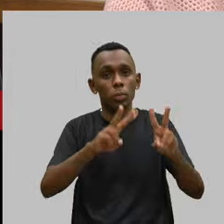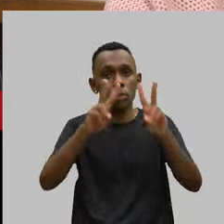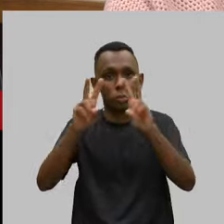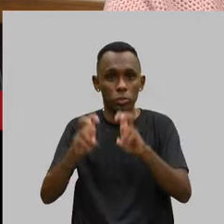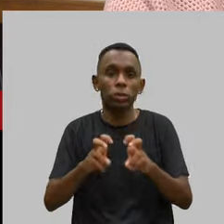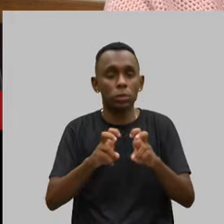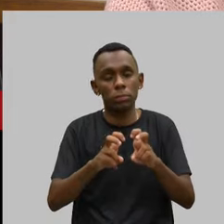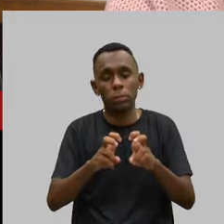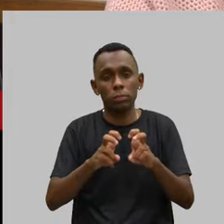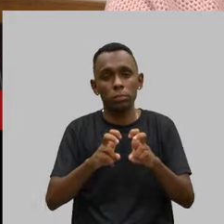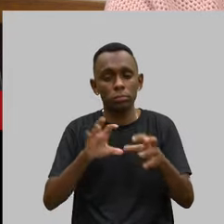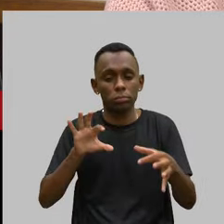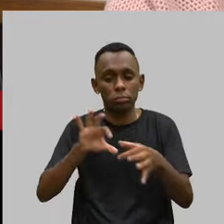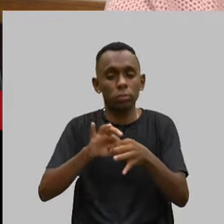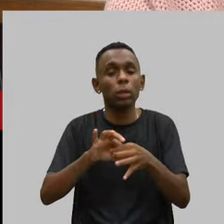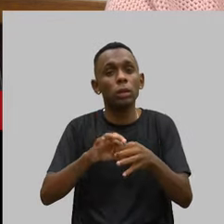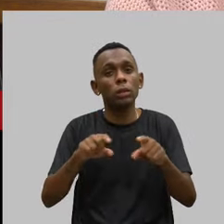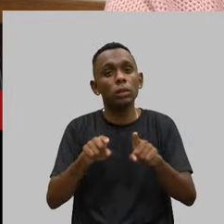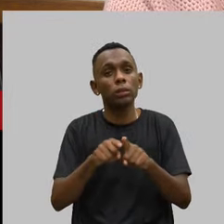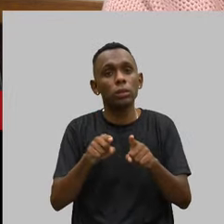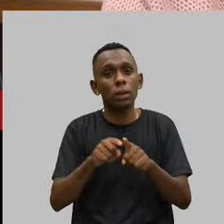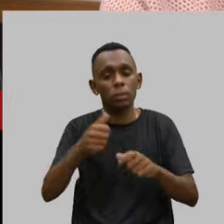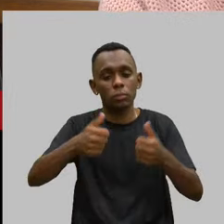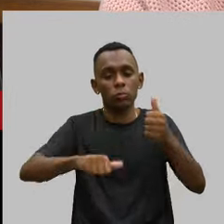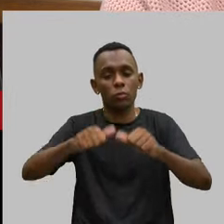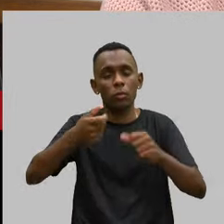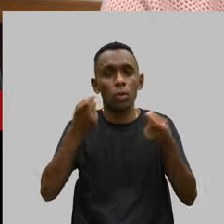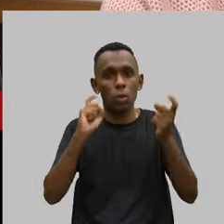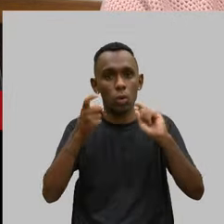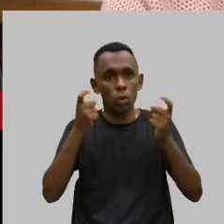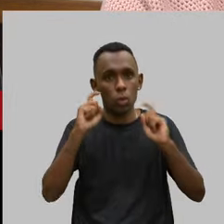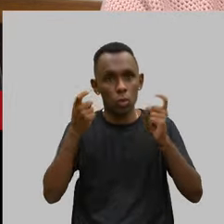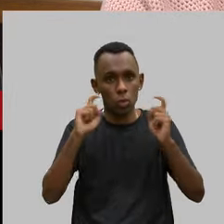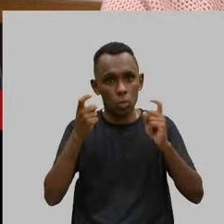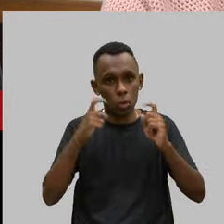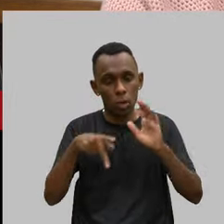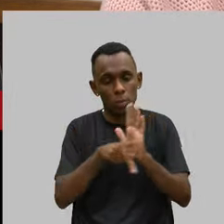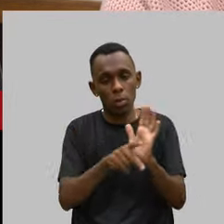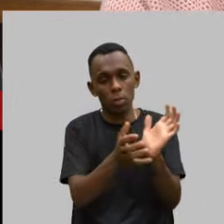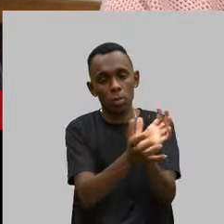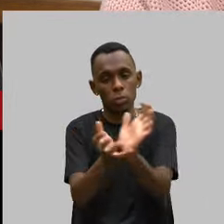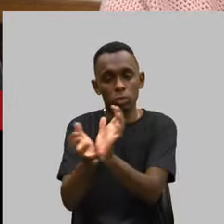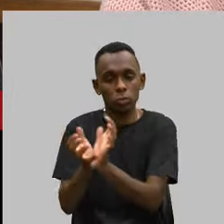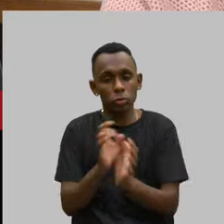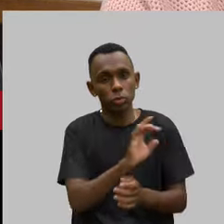competente e serão apreciados na reunião ordinária das comissões